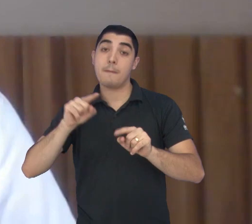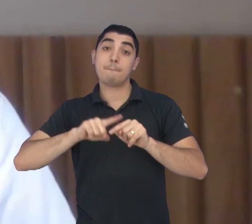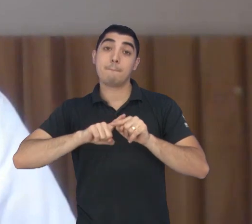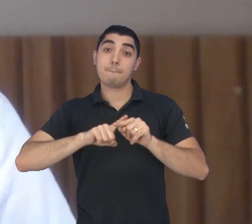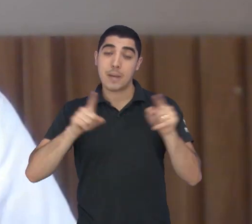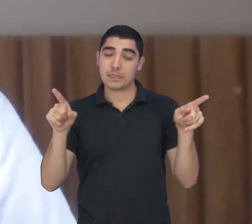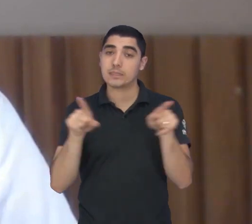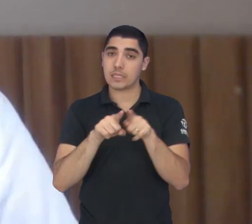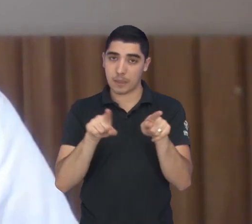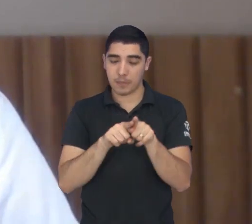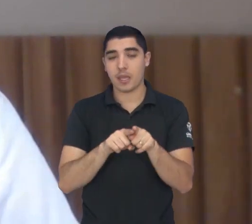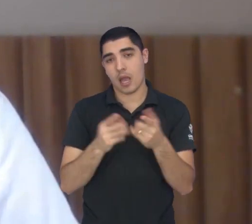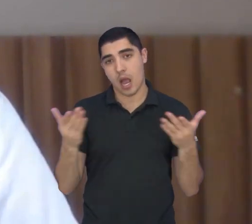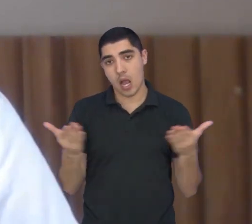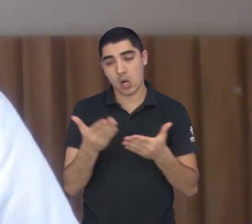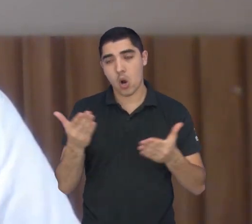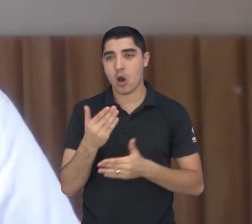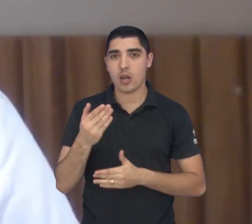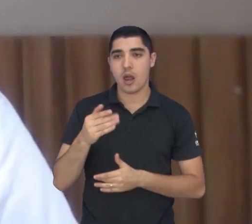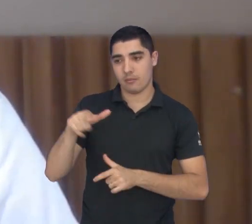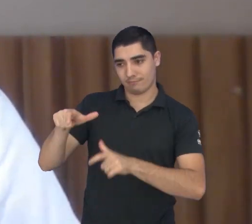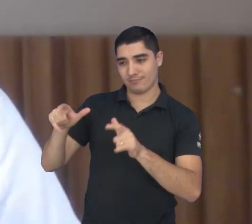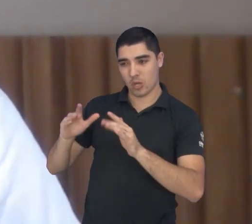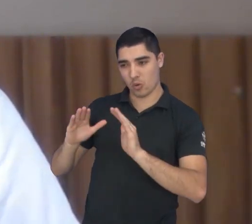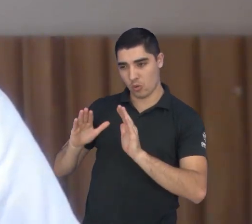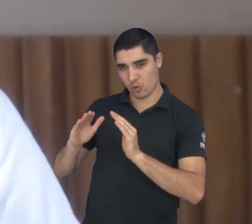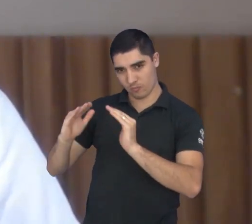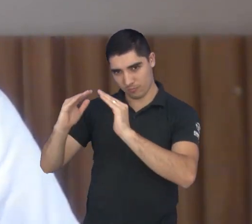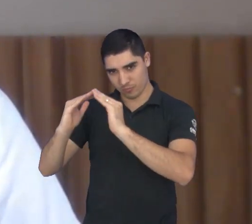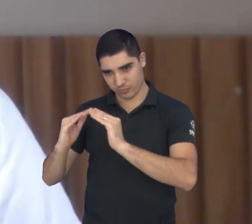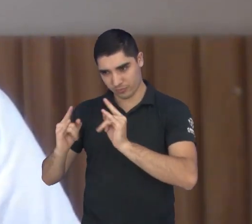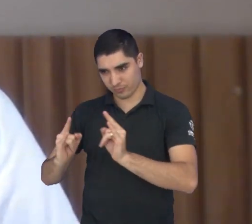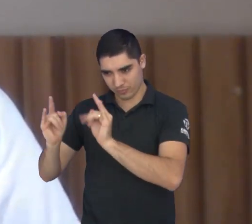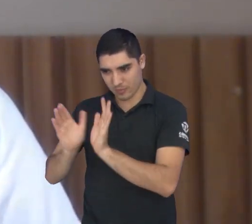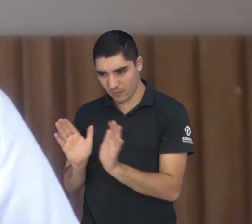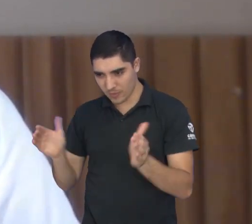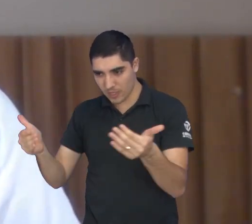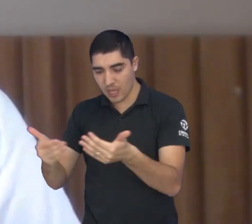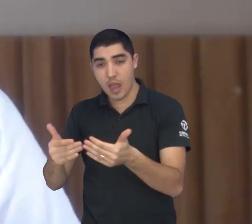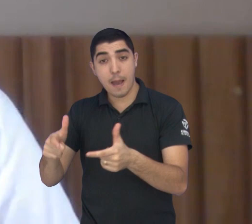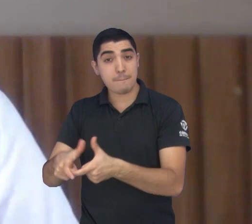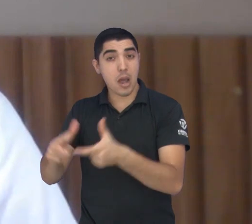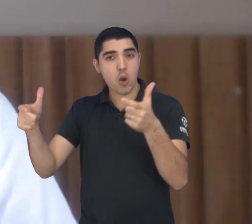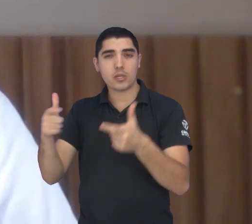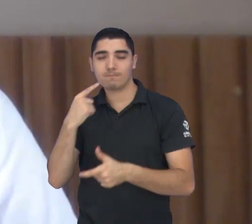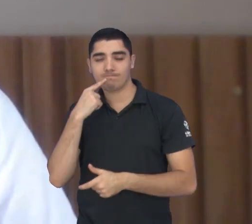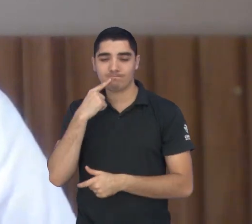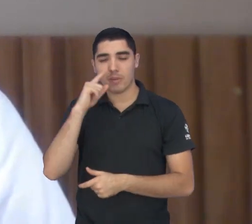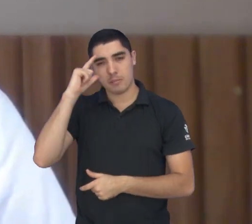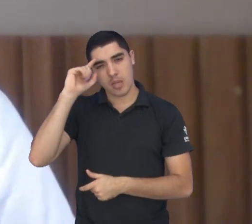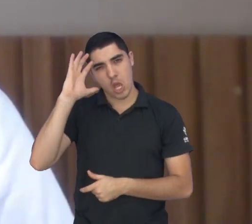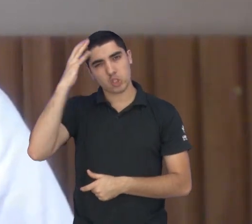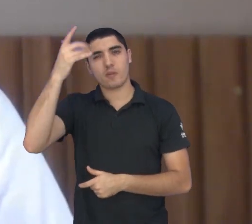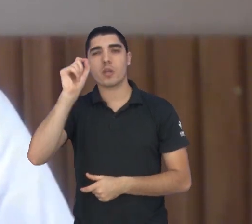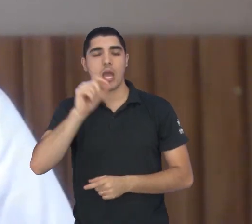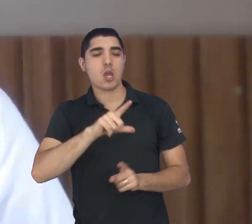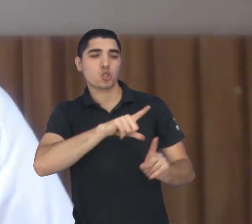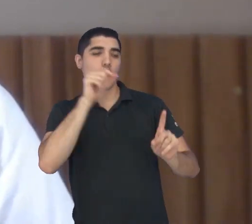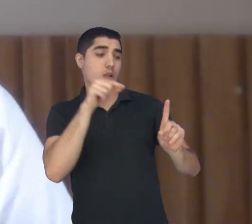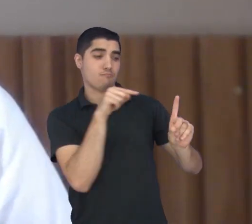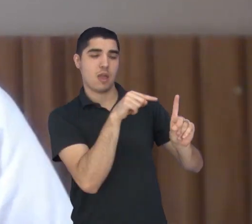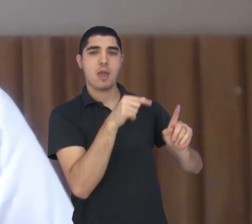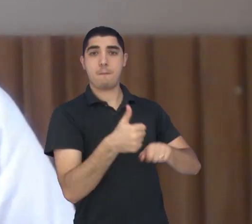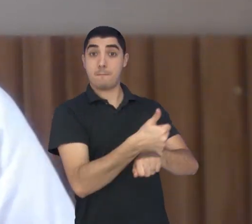vez mais a opção da contratação de uma pessoa externa ao condomínio. Seria a profissão de um síndico